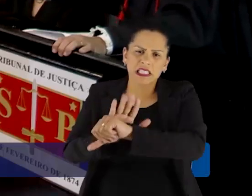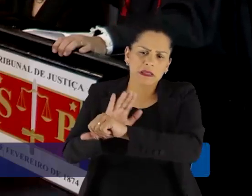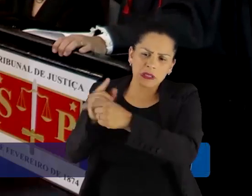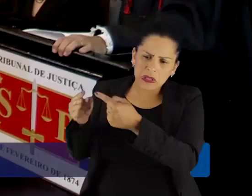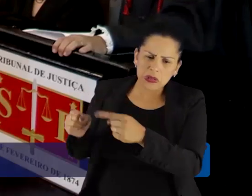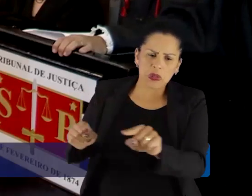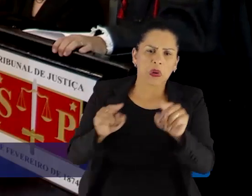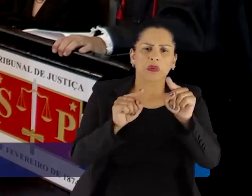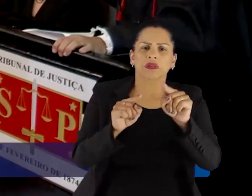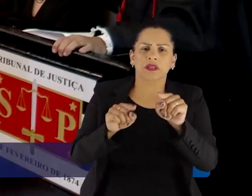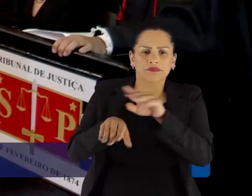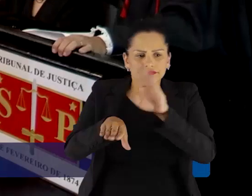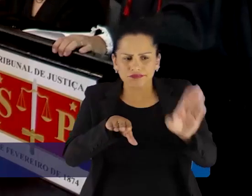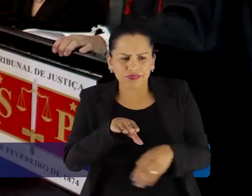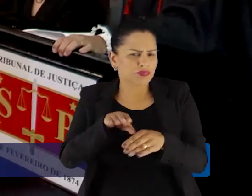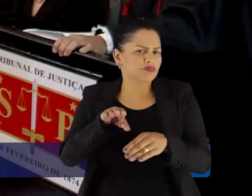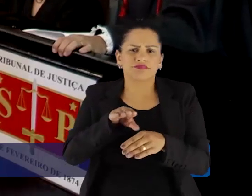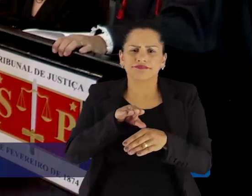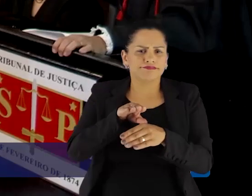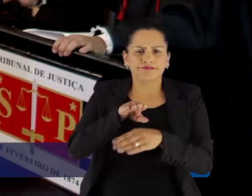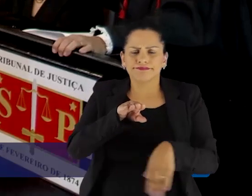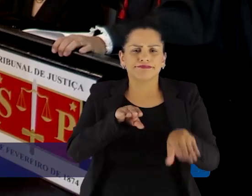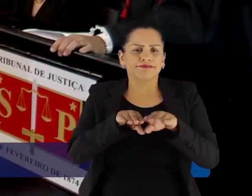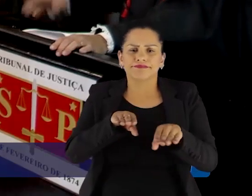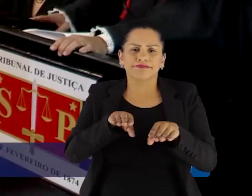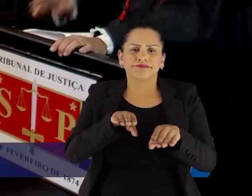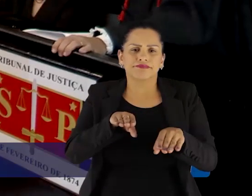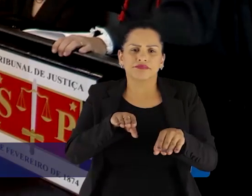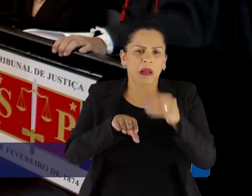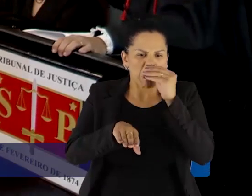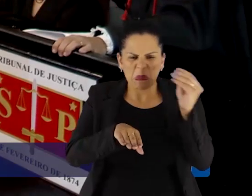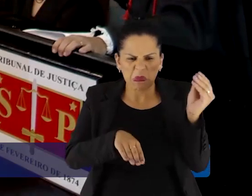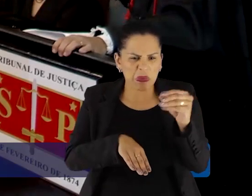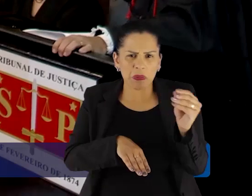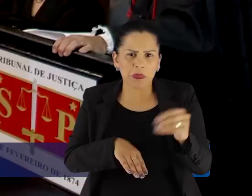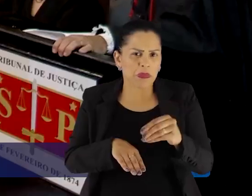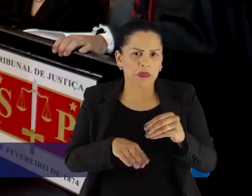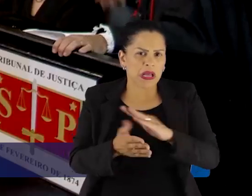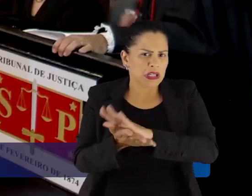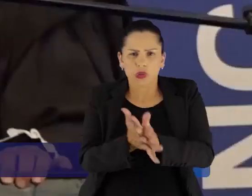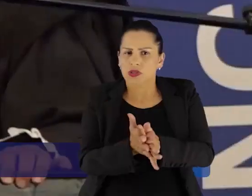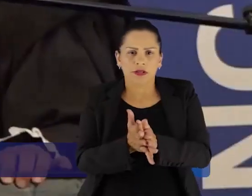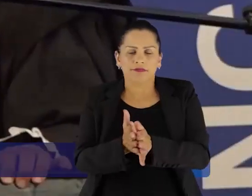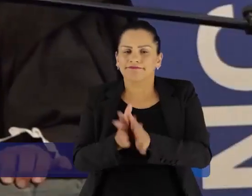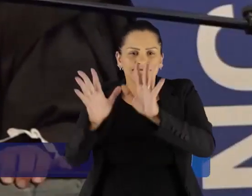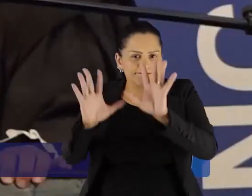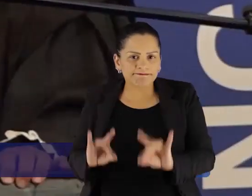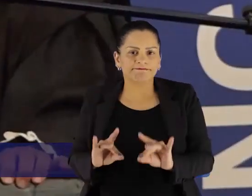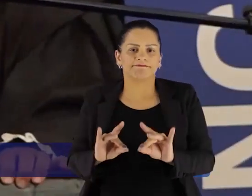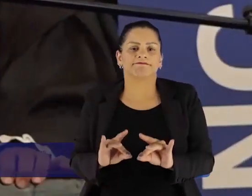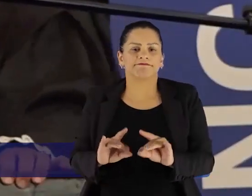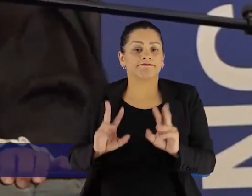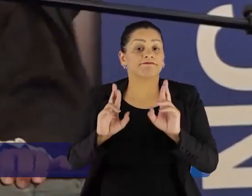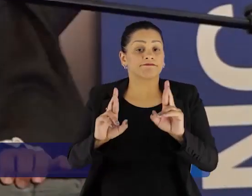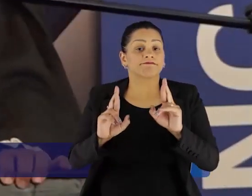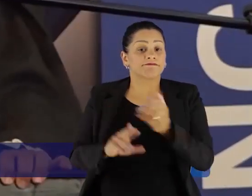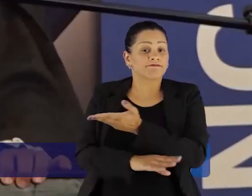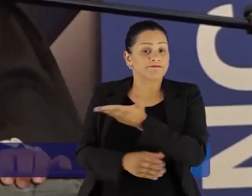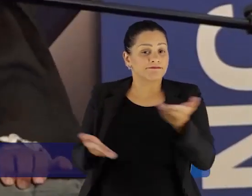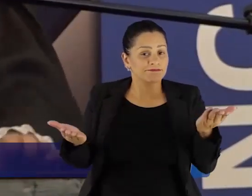a improbidade a arbitrariedade Ea exclusão desejo a vossas excelências